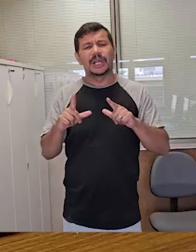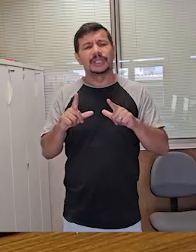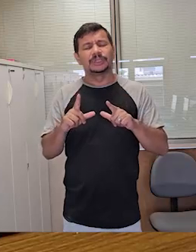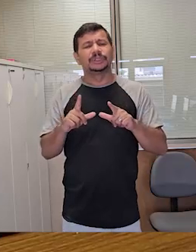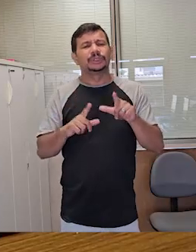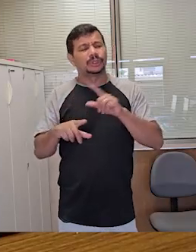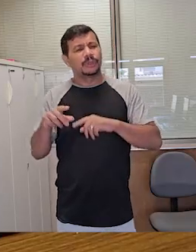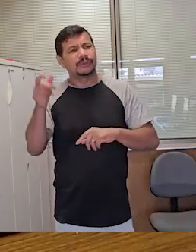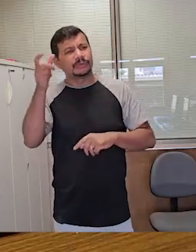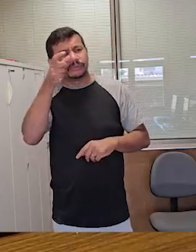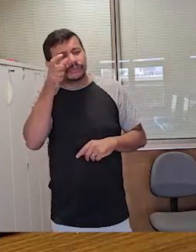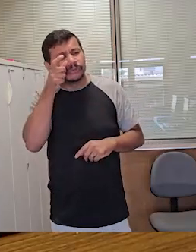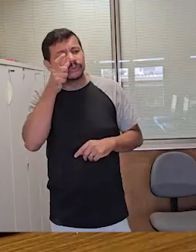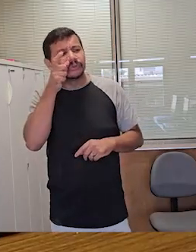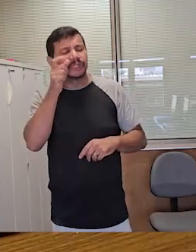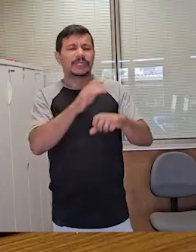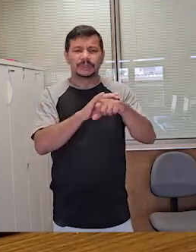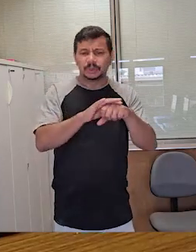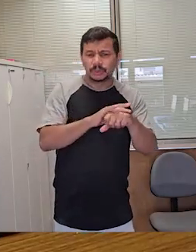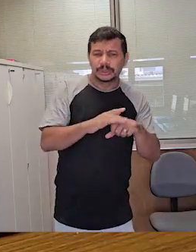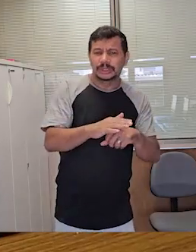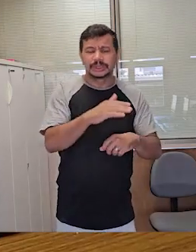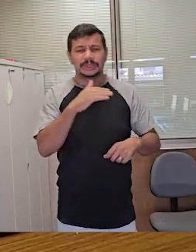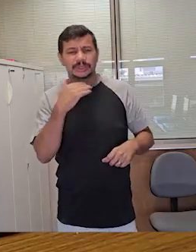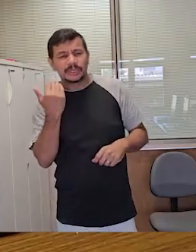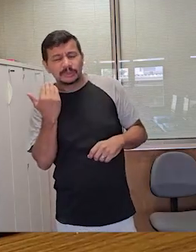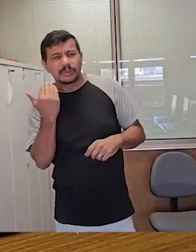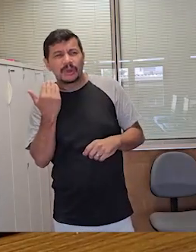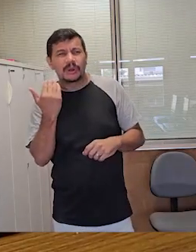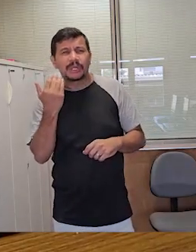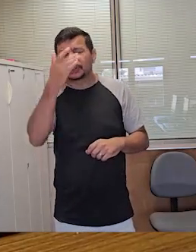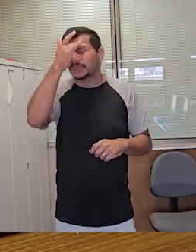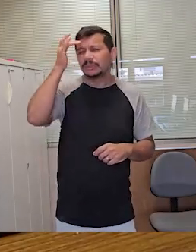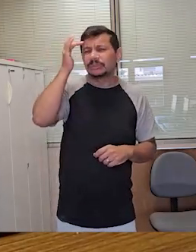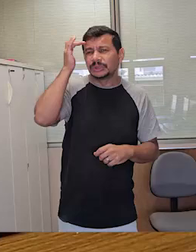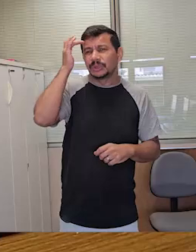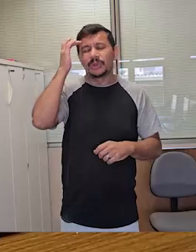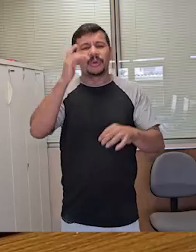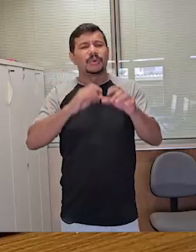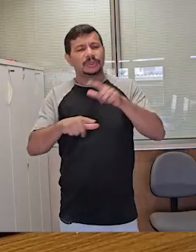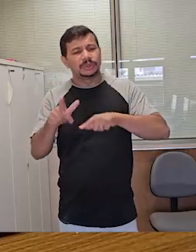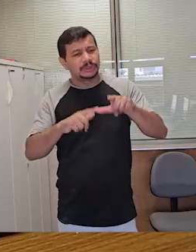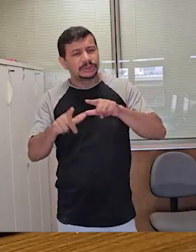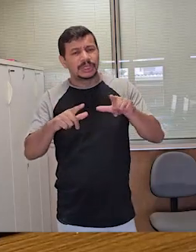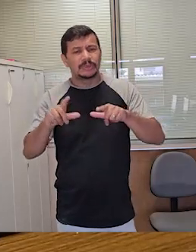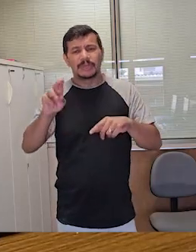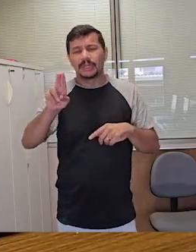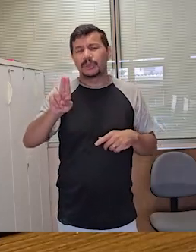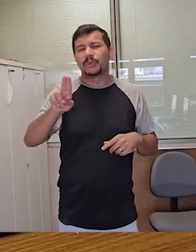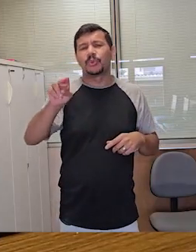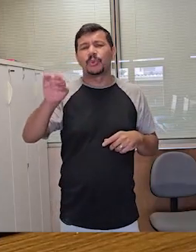reconhecer essas doenças, essas mortes, mesmo desses trabalhadores precarizados ou